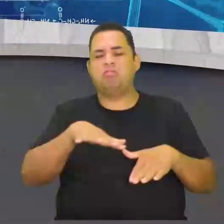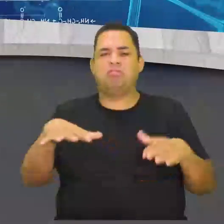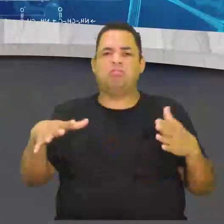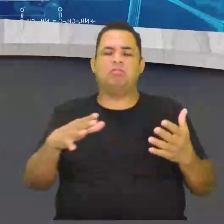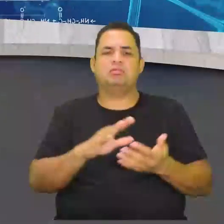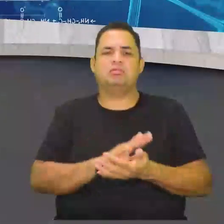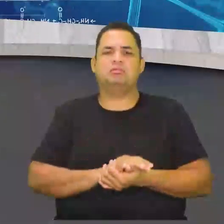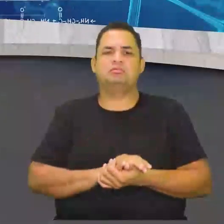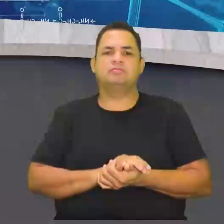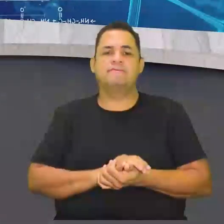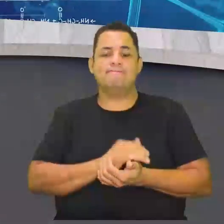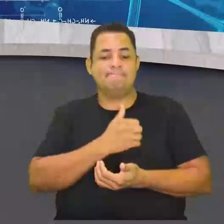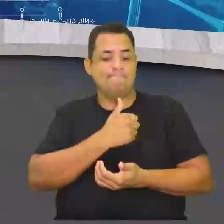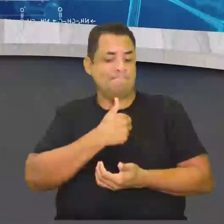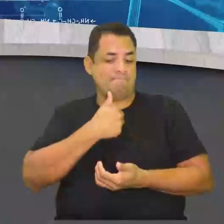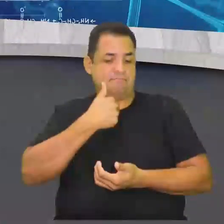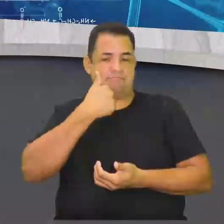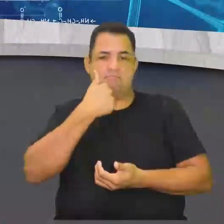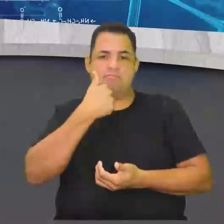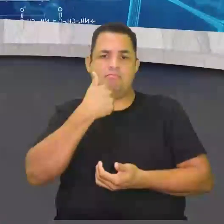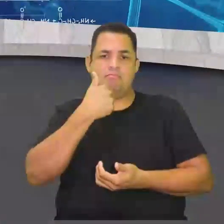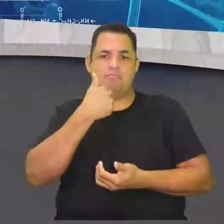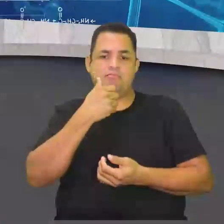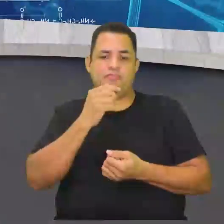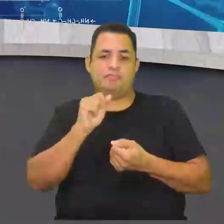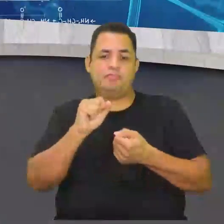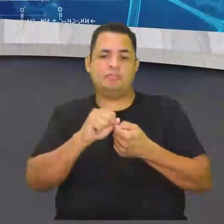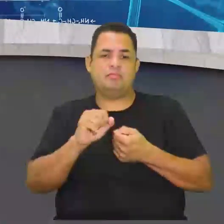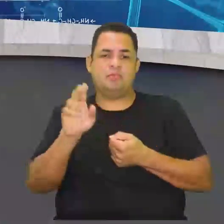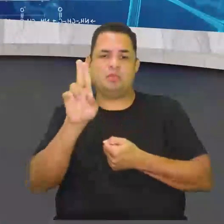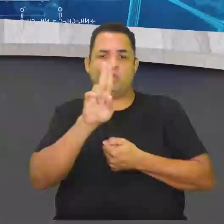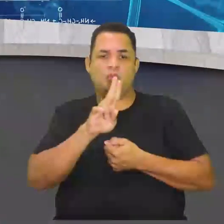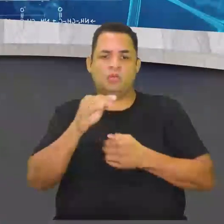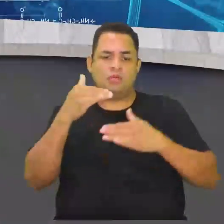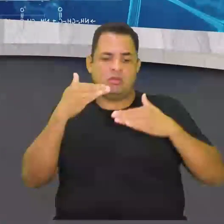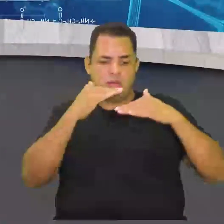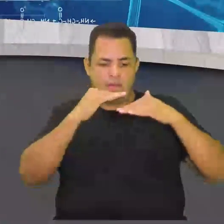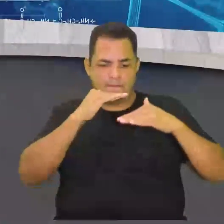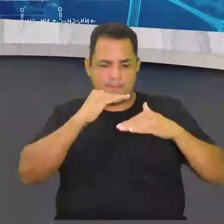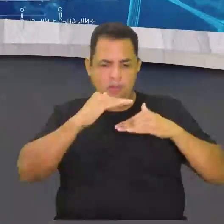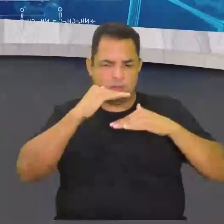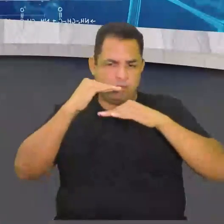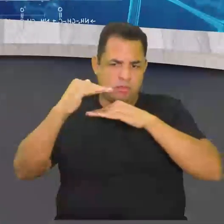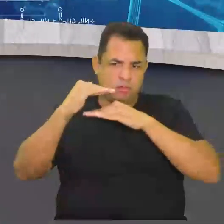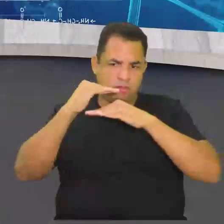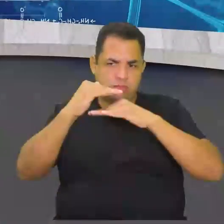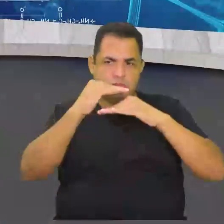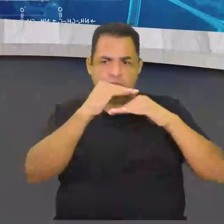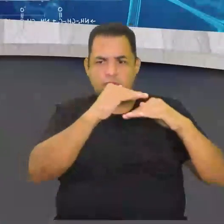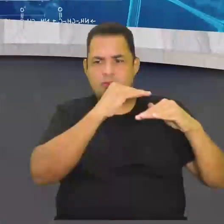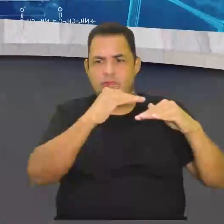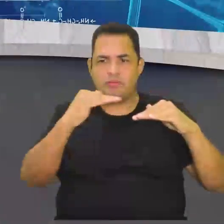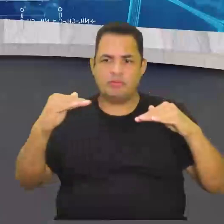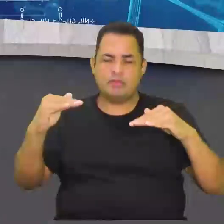o ideal era fazer o uso do aterro sanitário. E isso a gente já viu